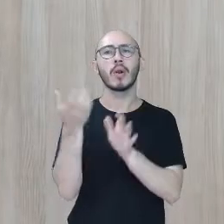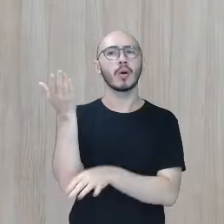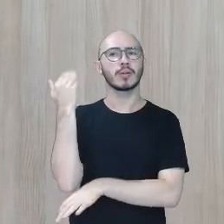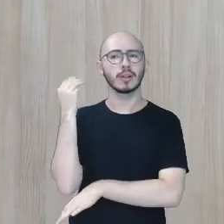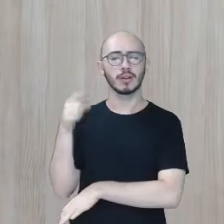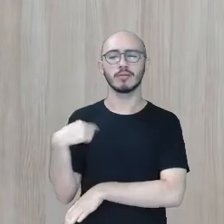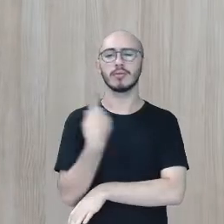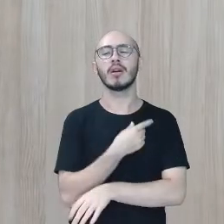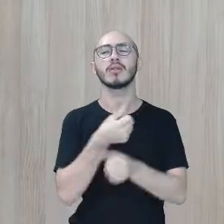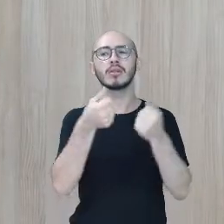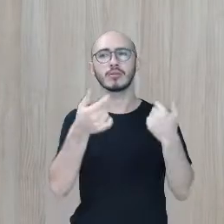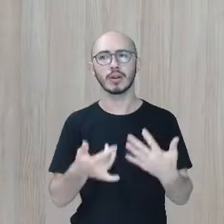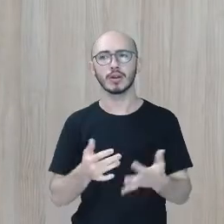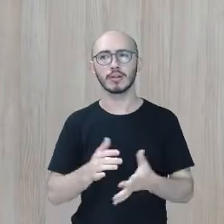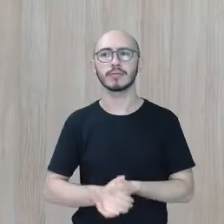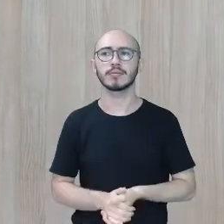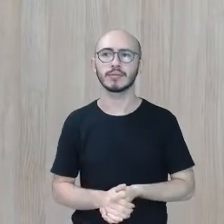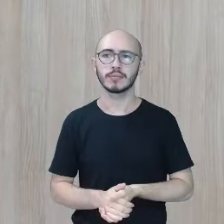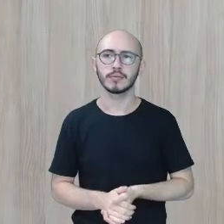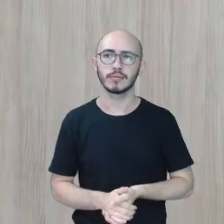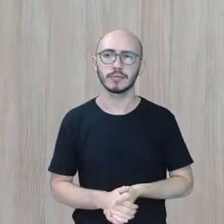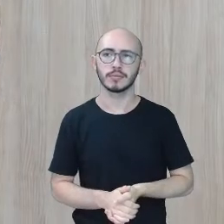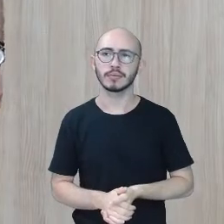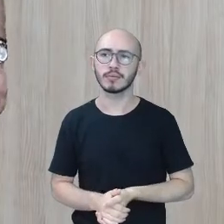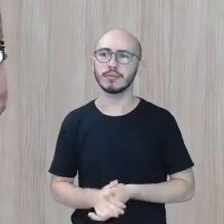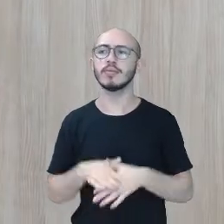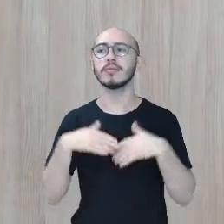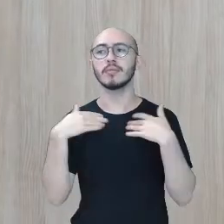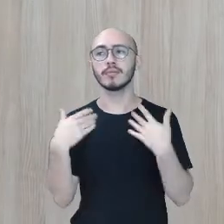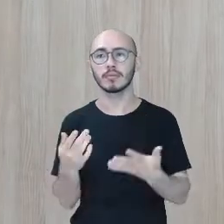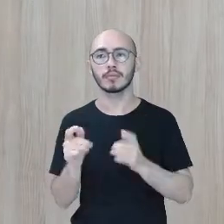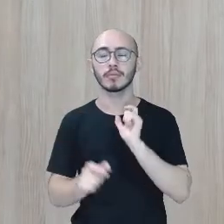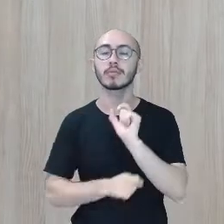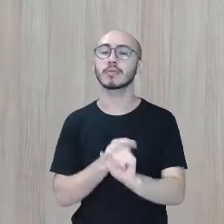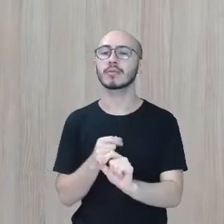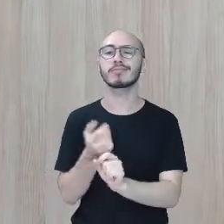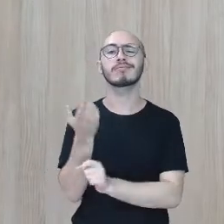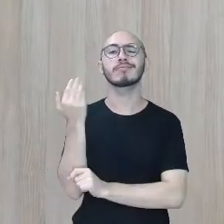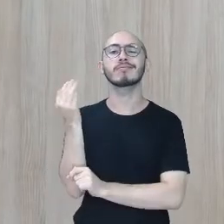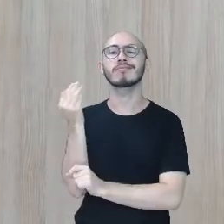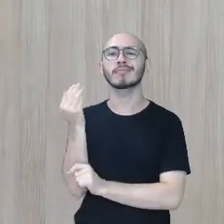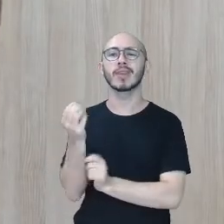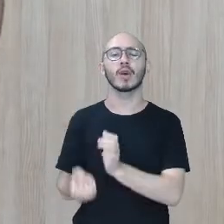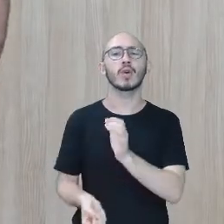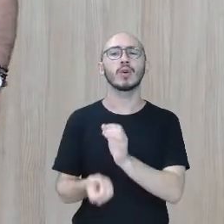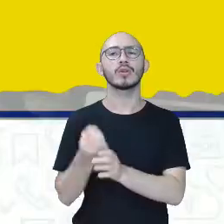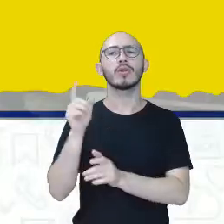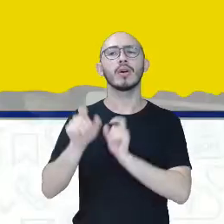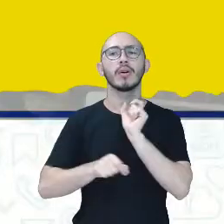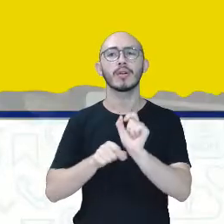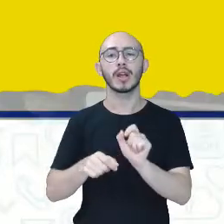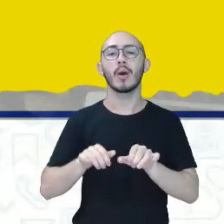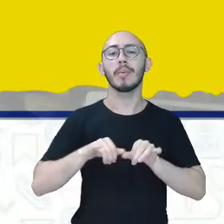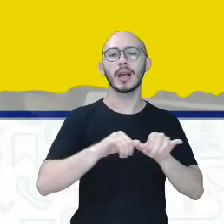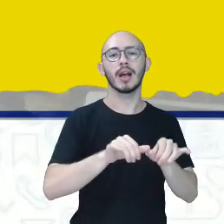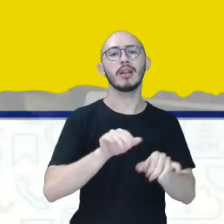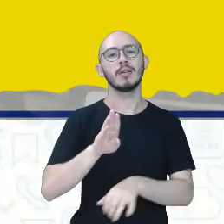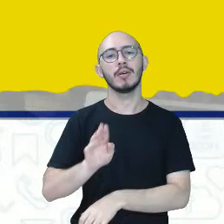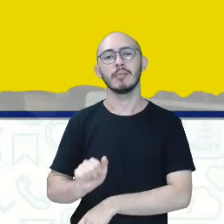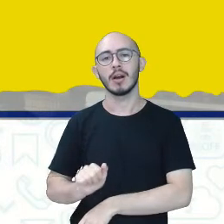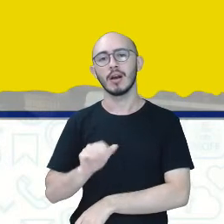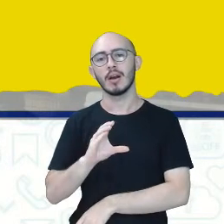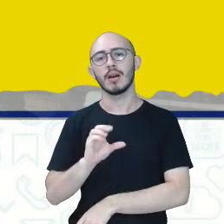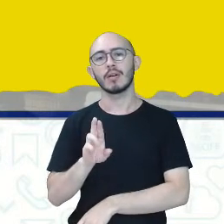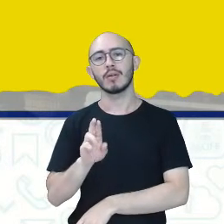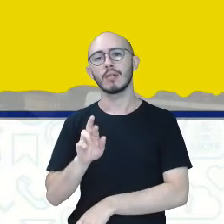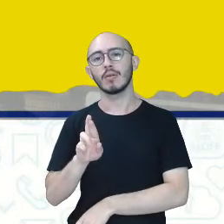um pouco sobre ele, né? Ele foi inicialmente denominado Mercado do Bacurau, porque ele